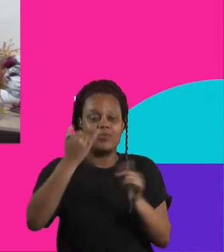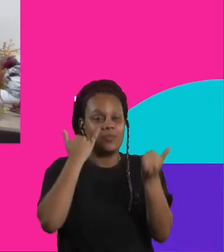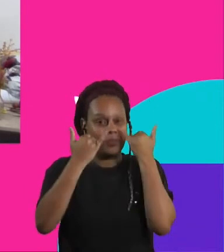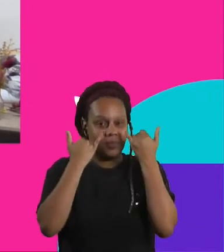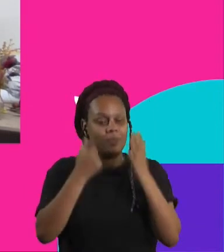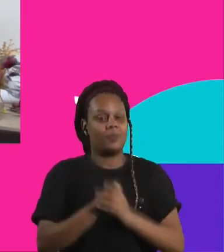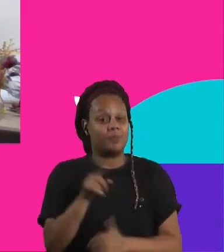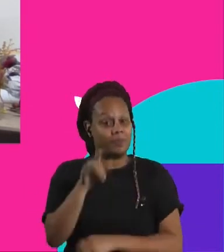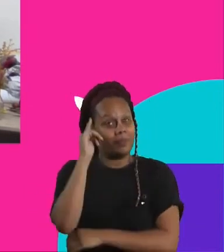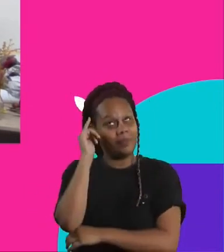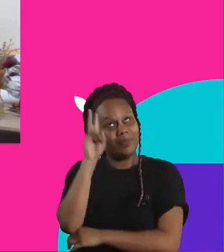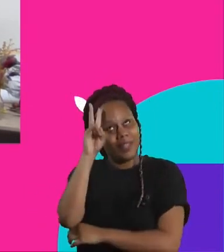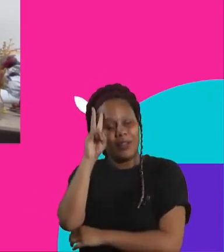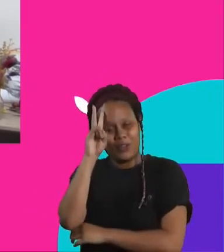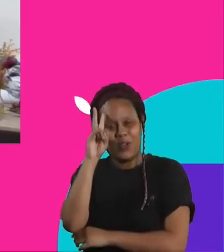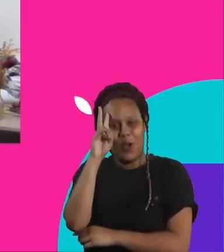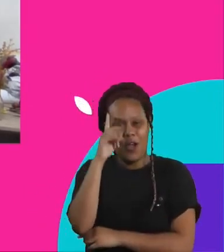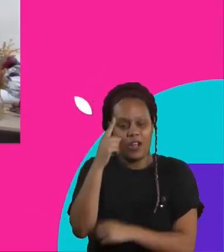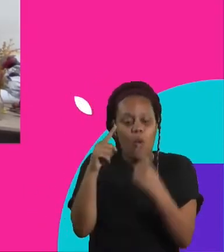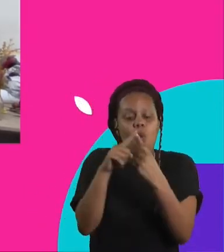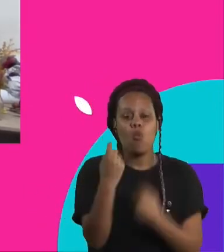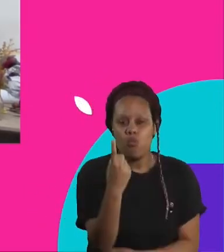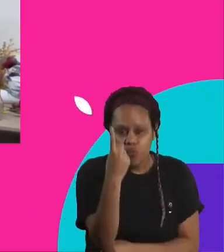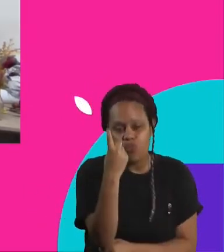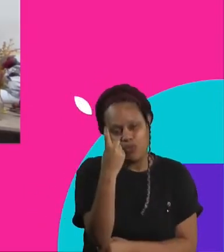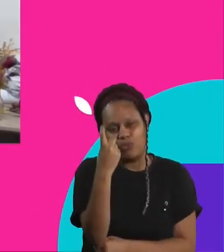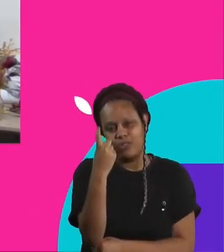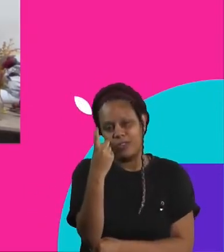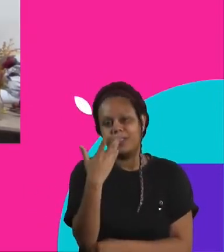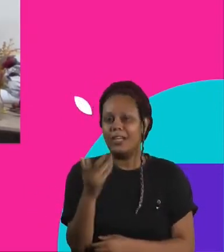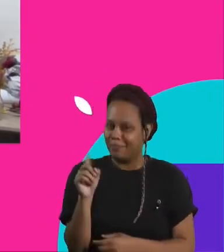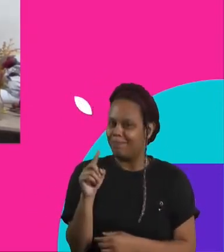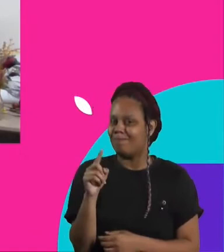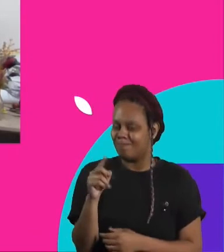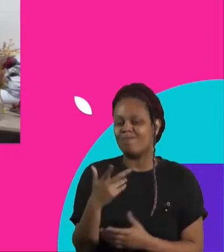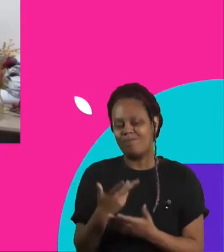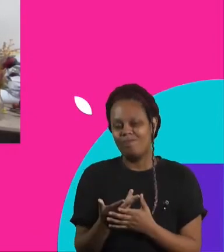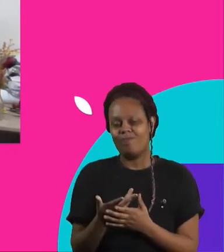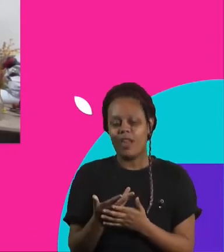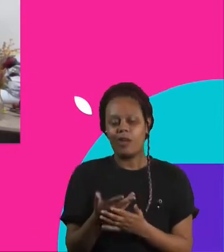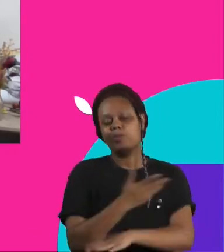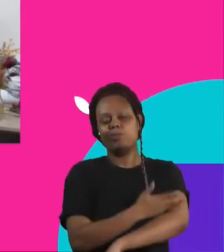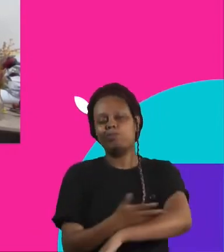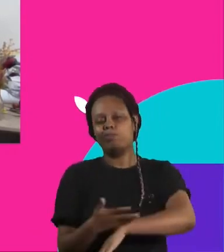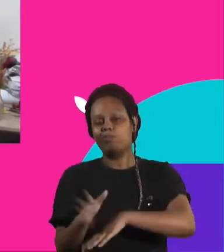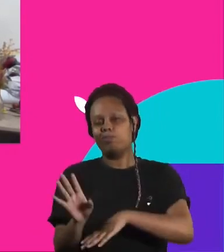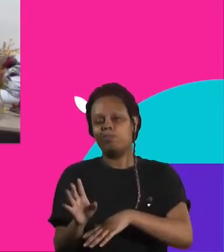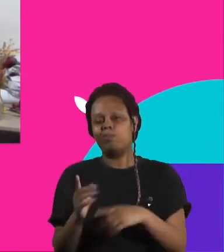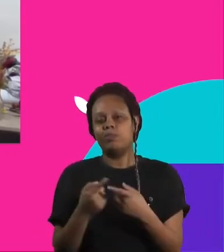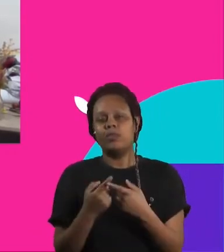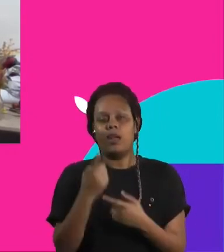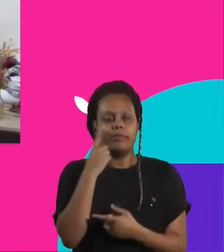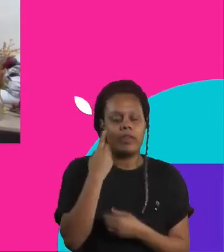história do indicador único ela é muito comum. Você dá uma nota que você consiga comparar diferentes localidades